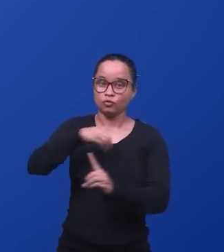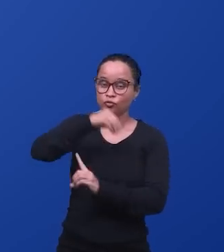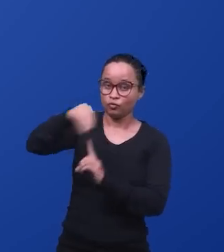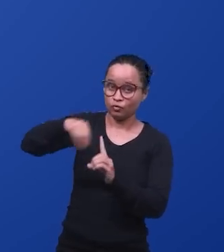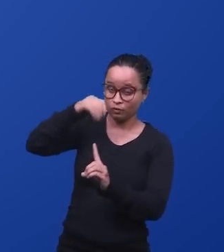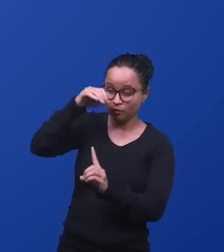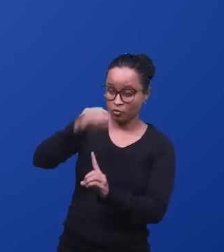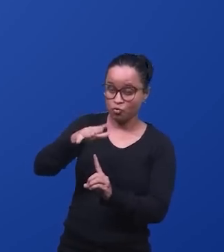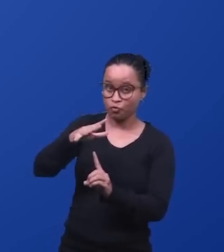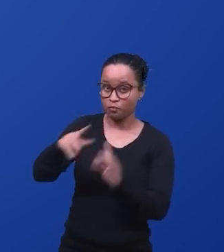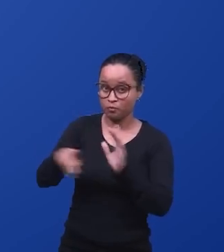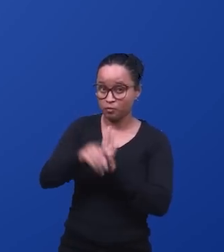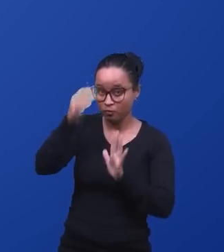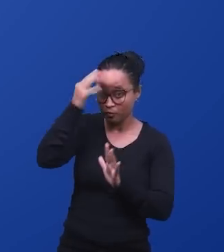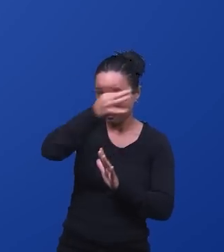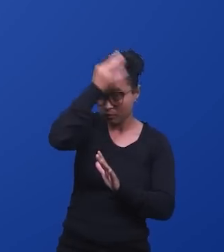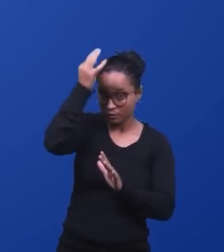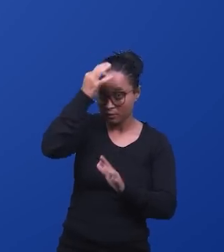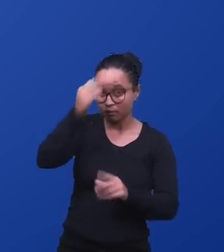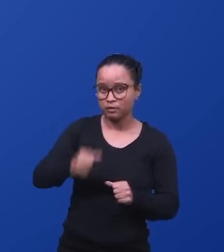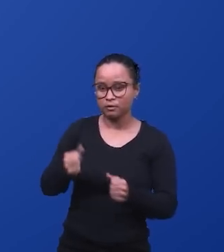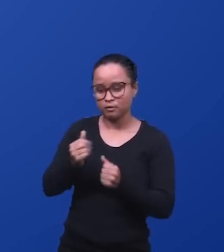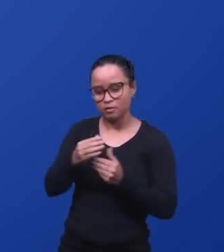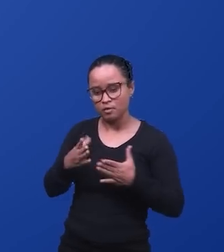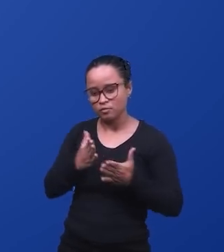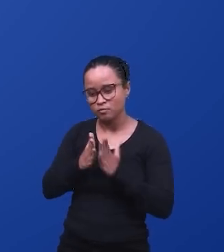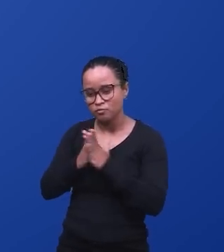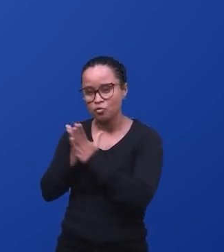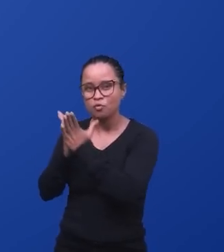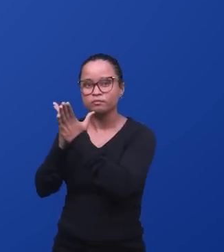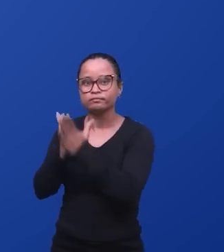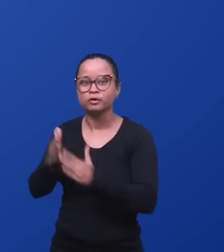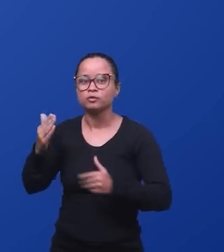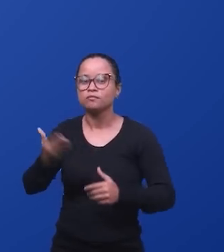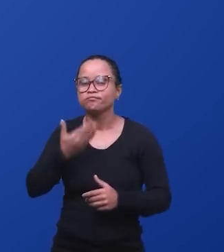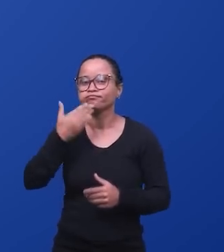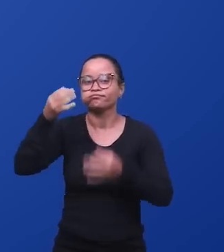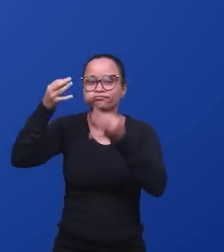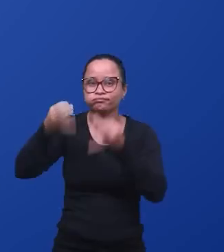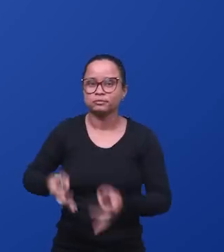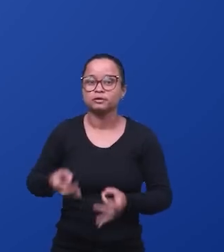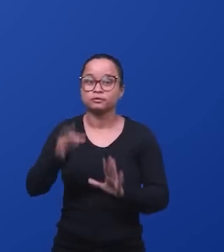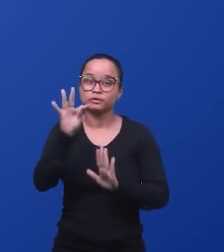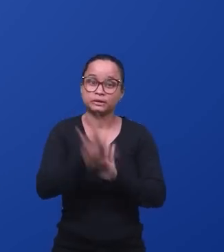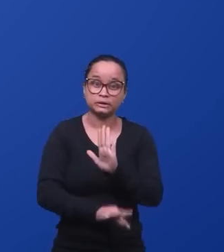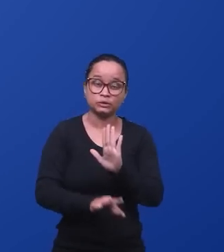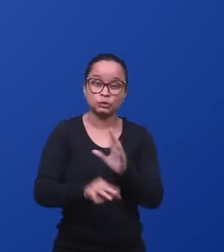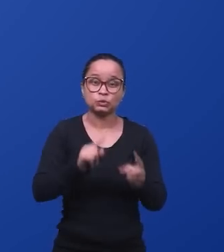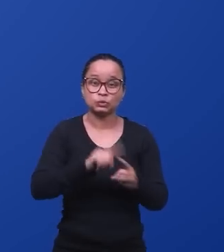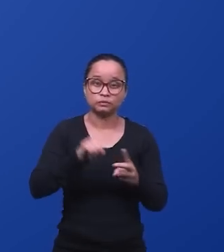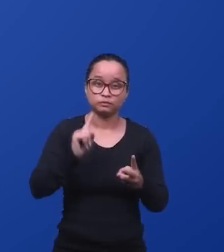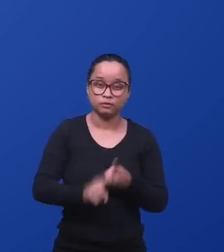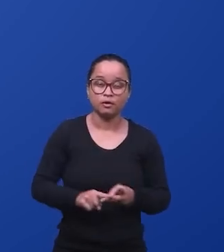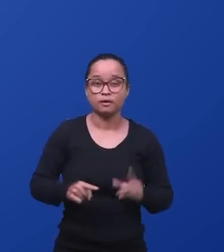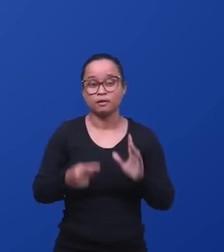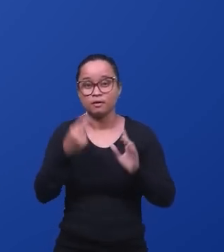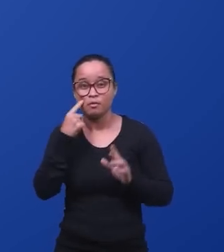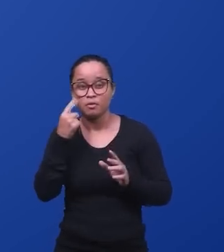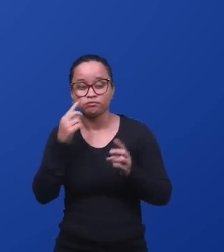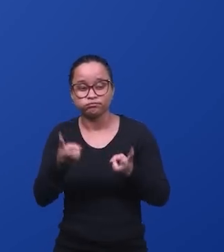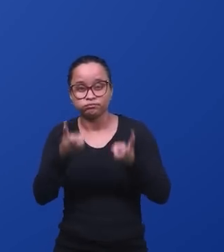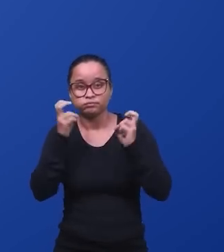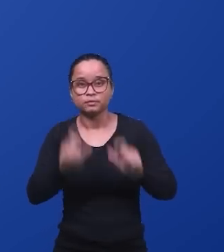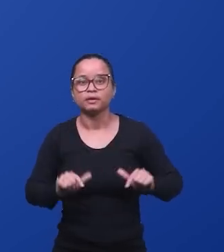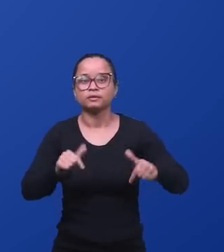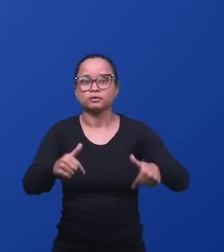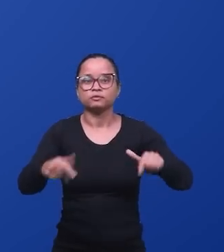do Espírito Santo, que nos levam num caminho ainda mais excelente. Nos dois textos, vemos a operação do Espírito